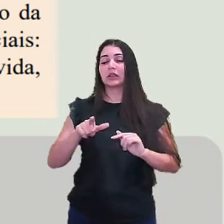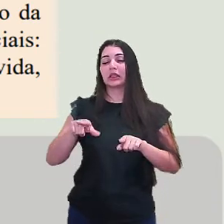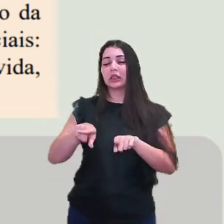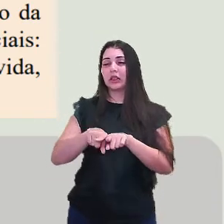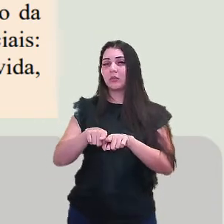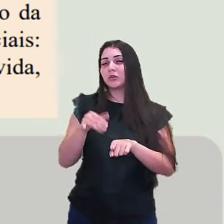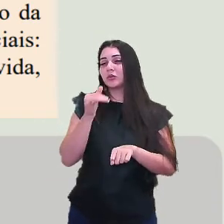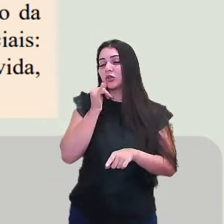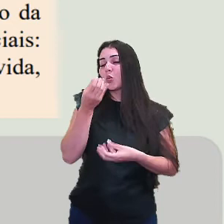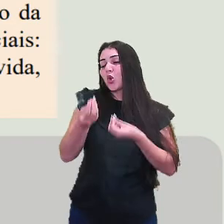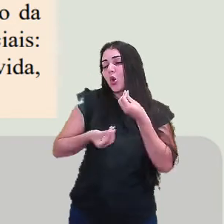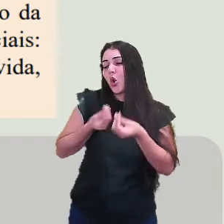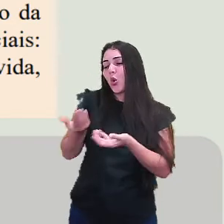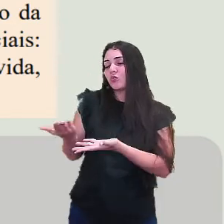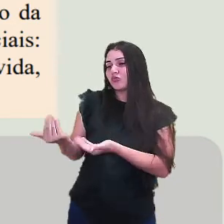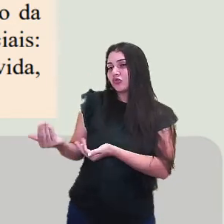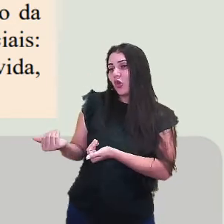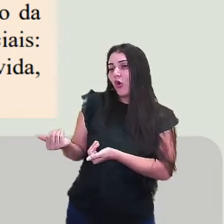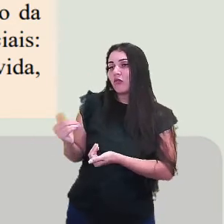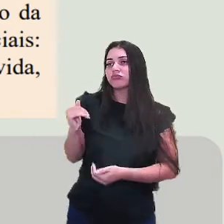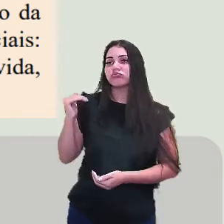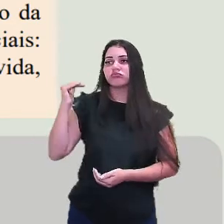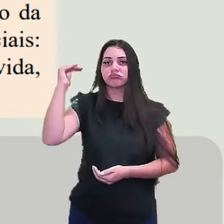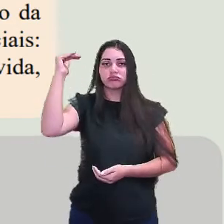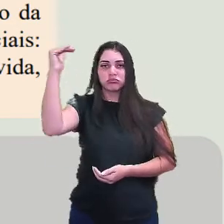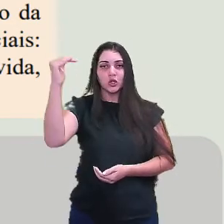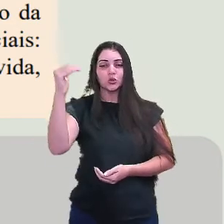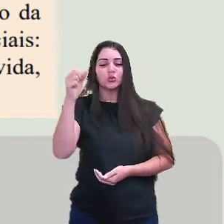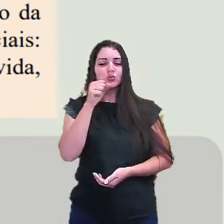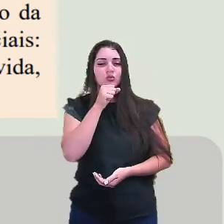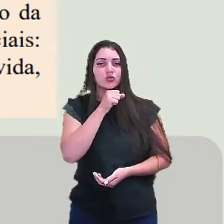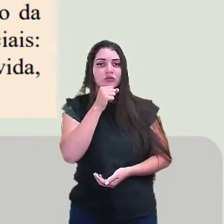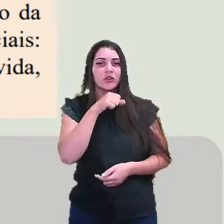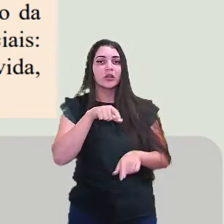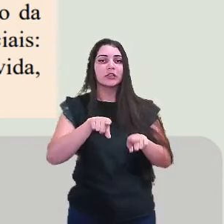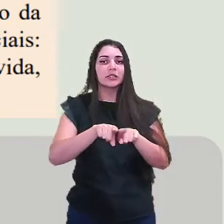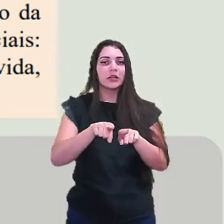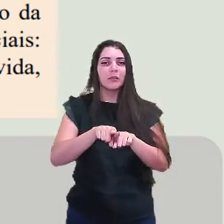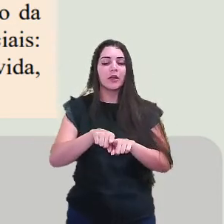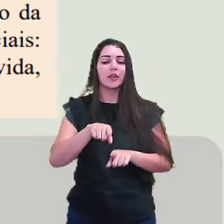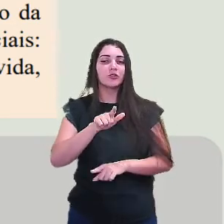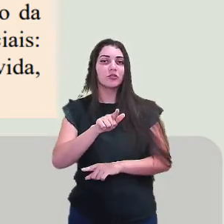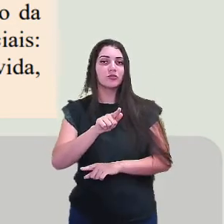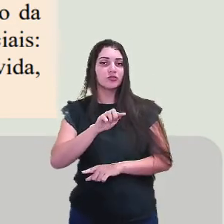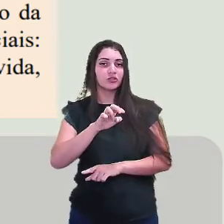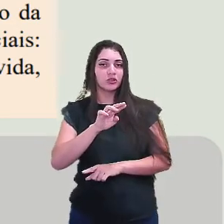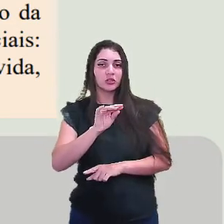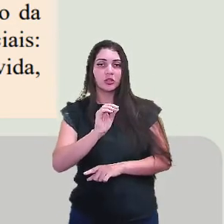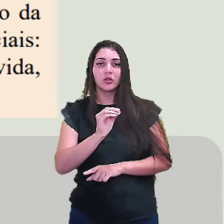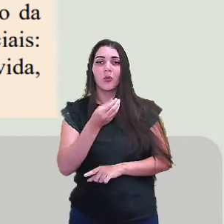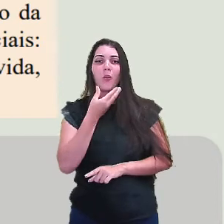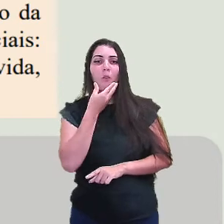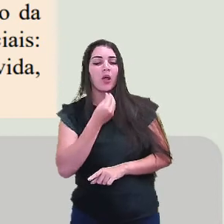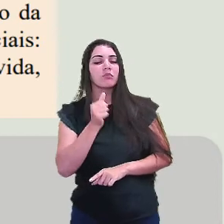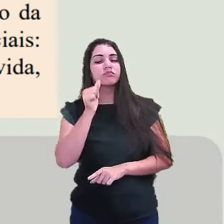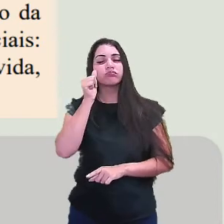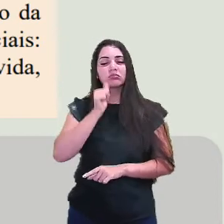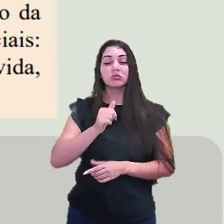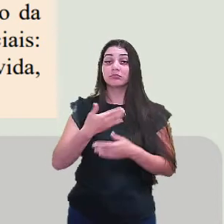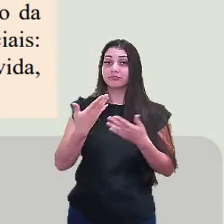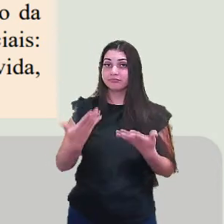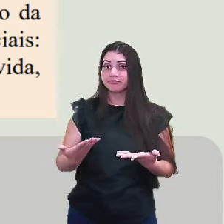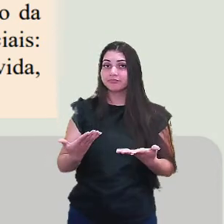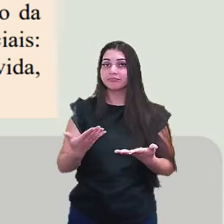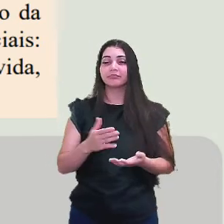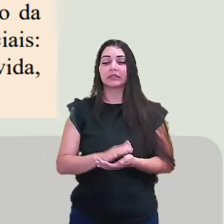como jovens, adultos e idosos, e gênero, masculino e feminino. Além